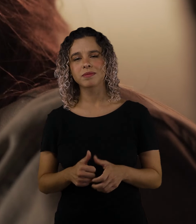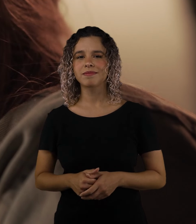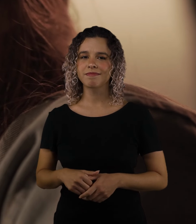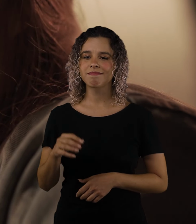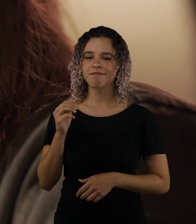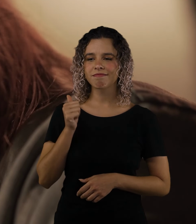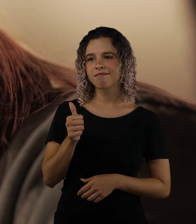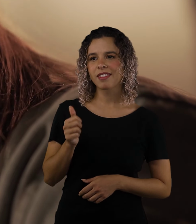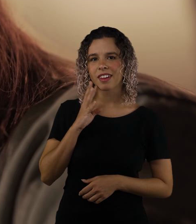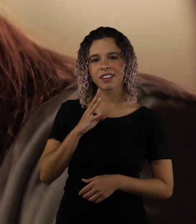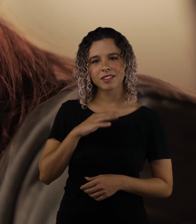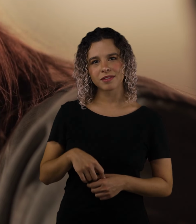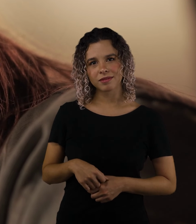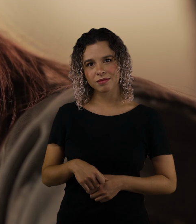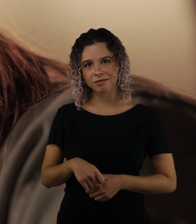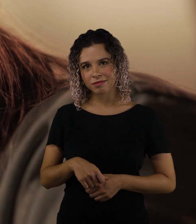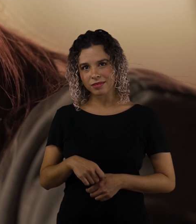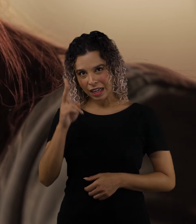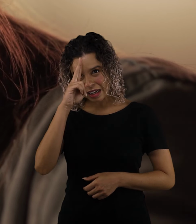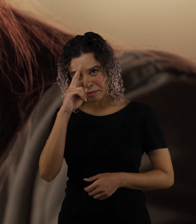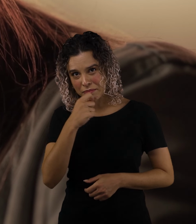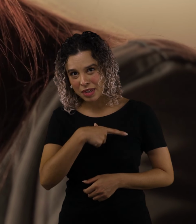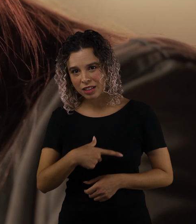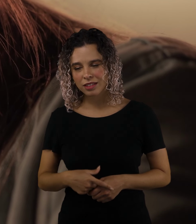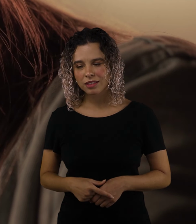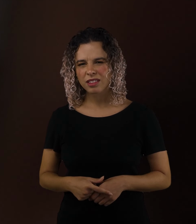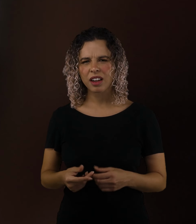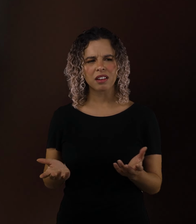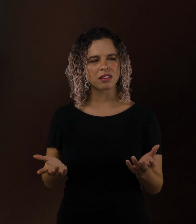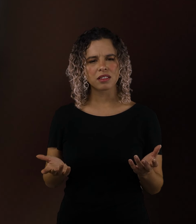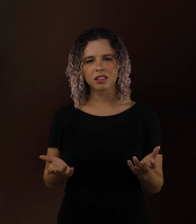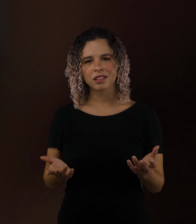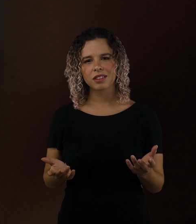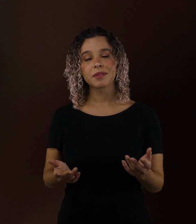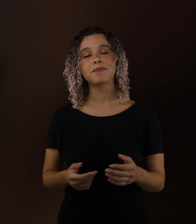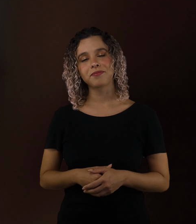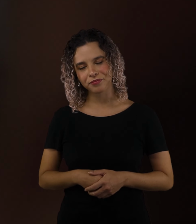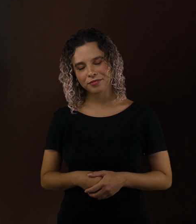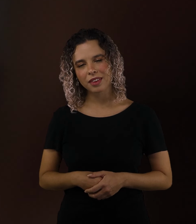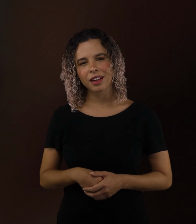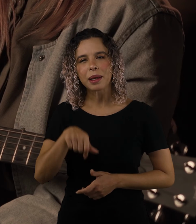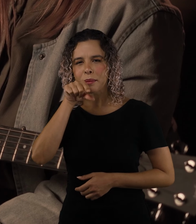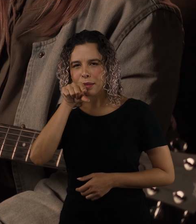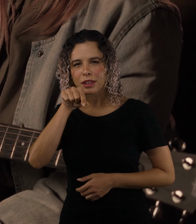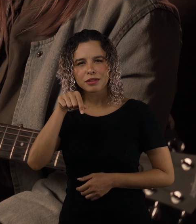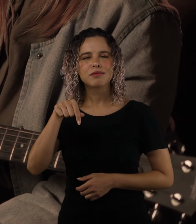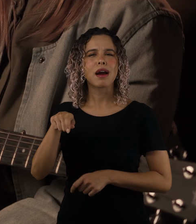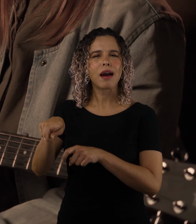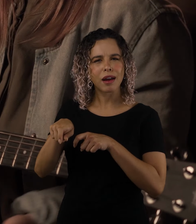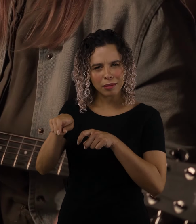Legal. Lembrou da piada? Sorrio. Ah. Já ouviu a piada do Pinto Caipira?